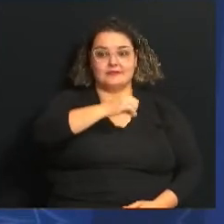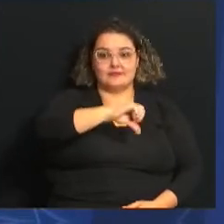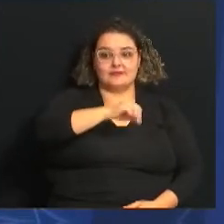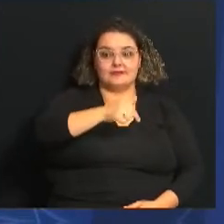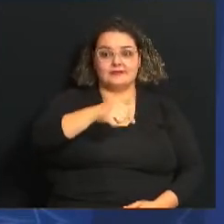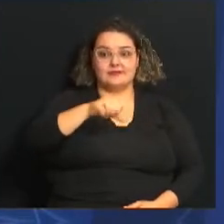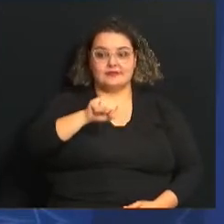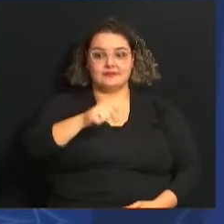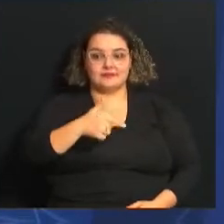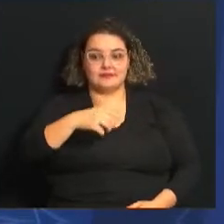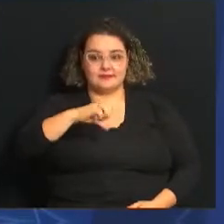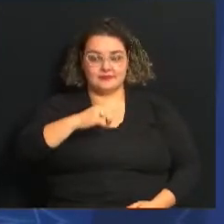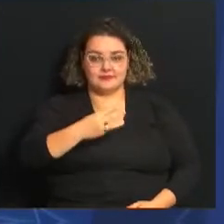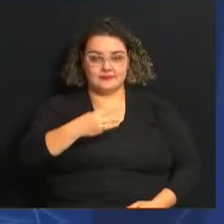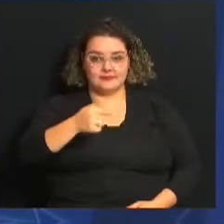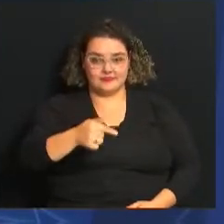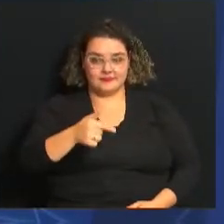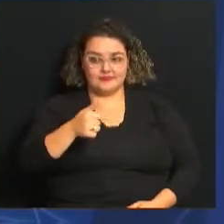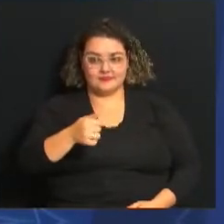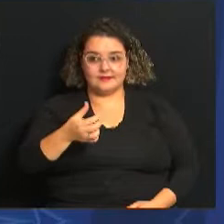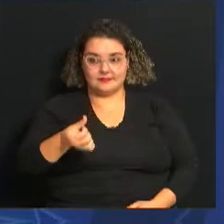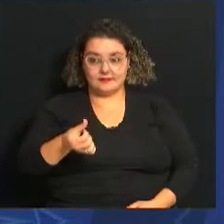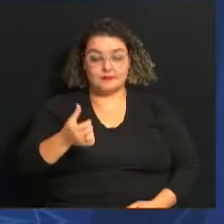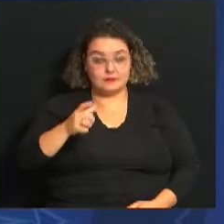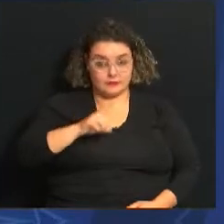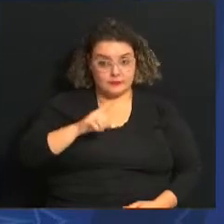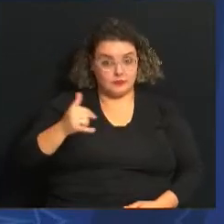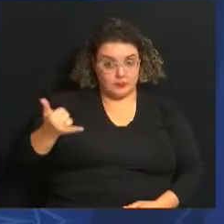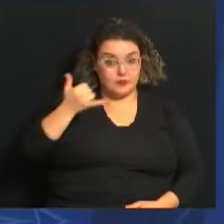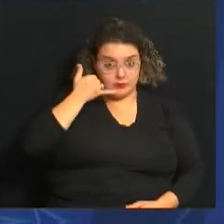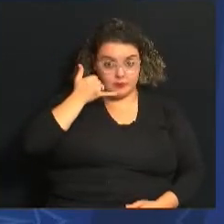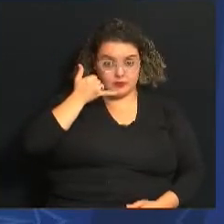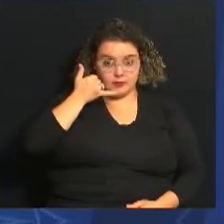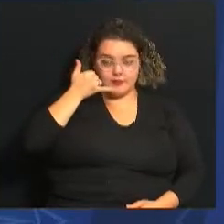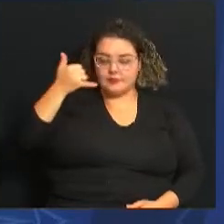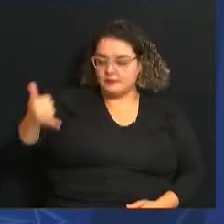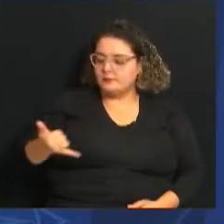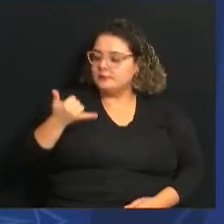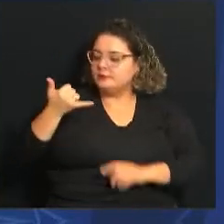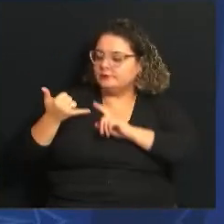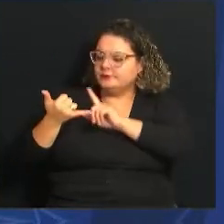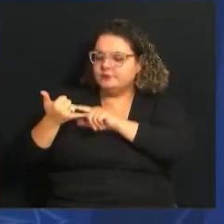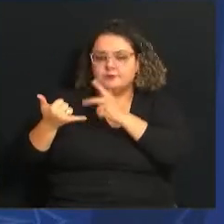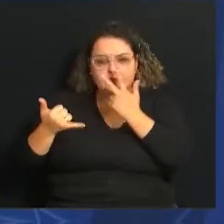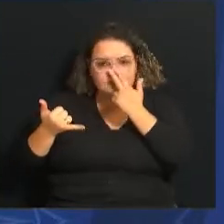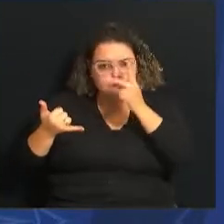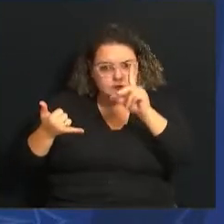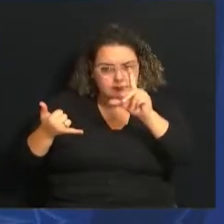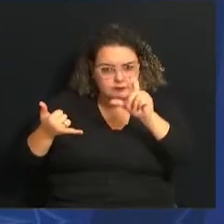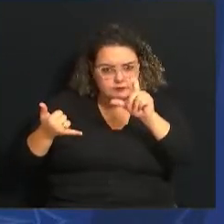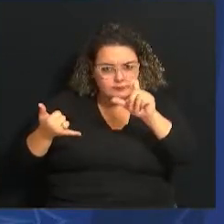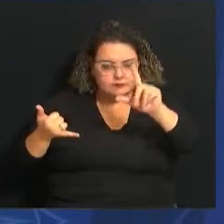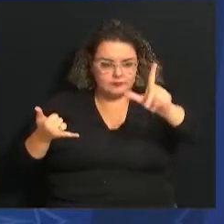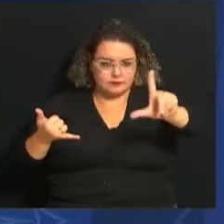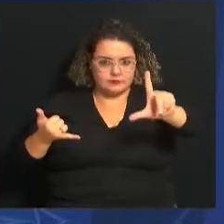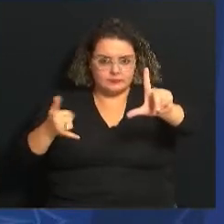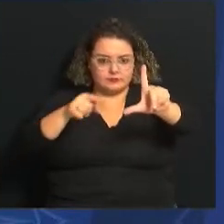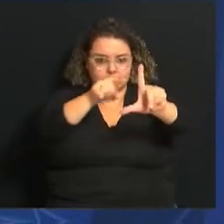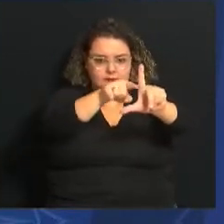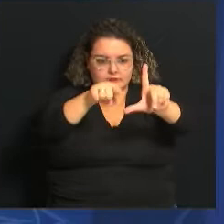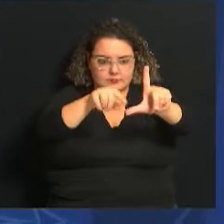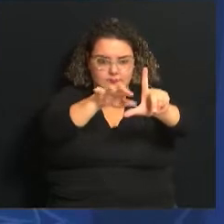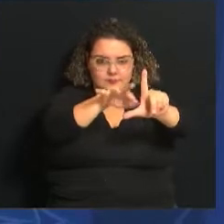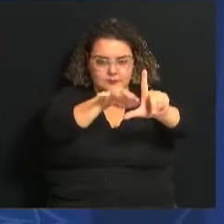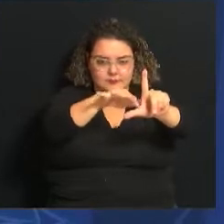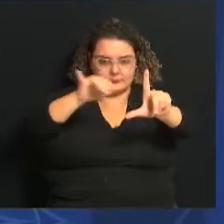978293776. Está com o seu celular aí perto? Pegue o celular, abre a câmera como se fosse tirar uma foto. Só que você vai apontar aqui, ó,